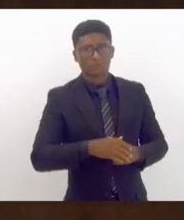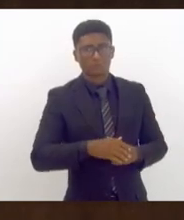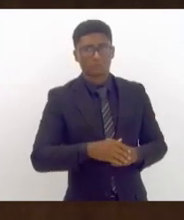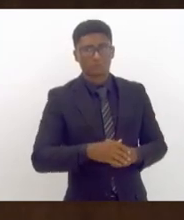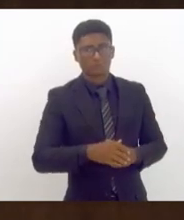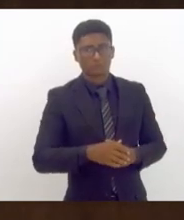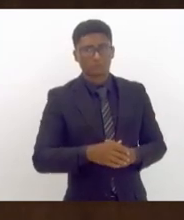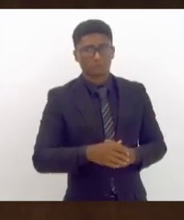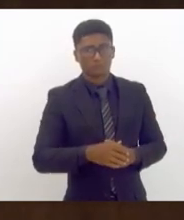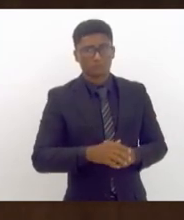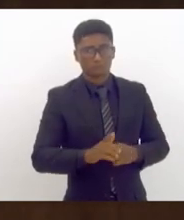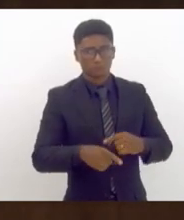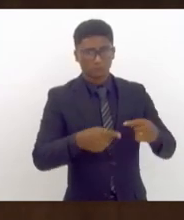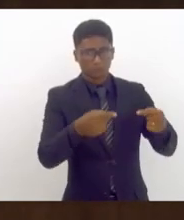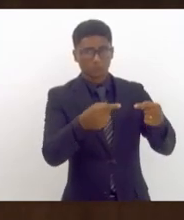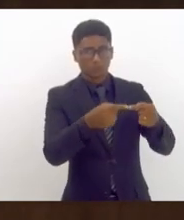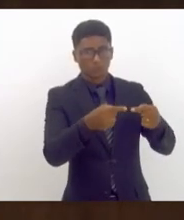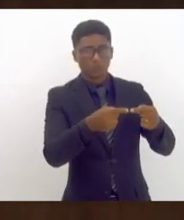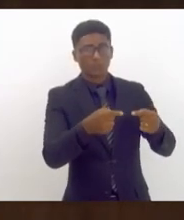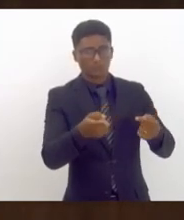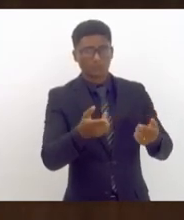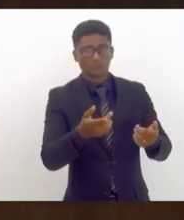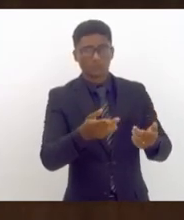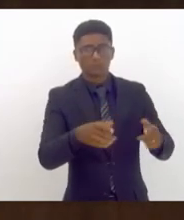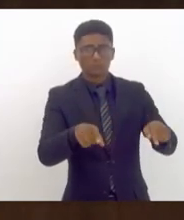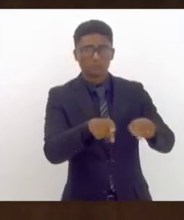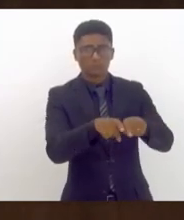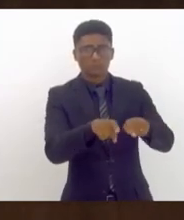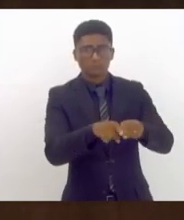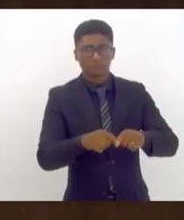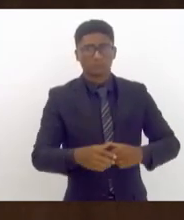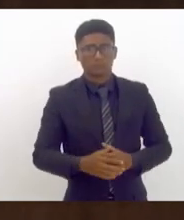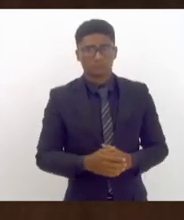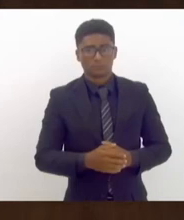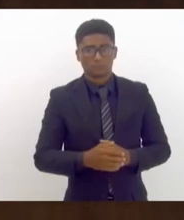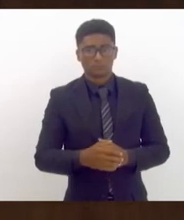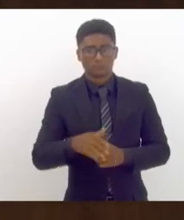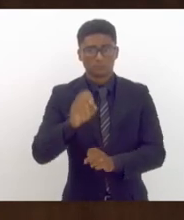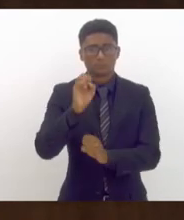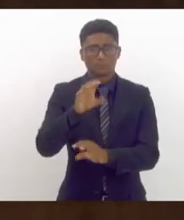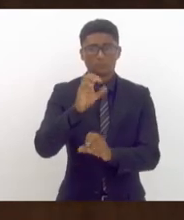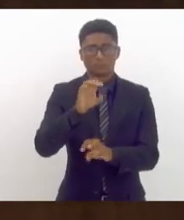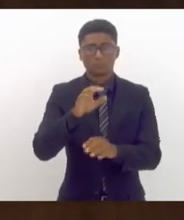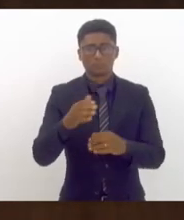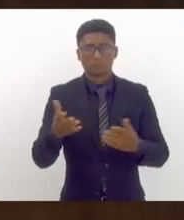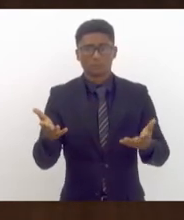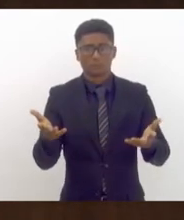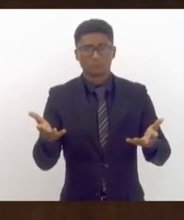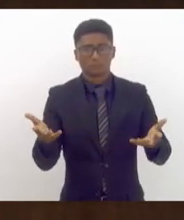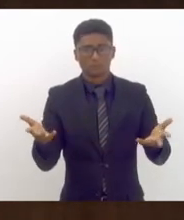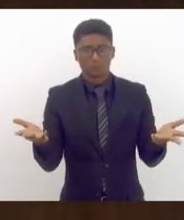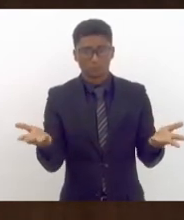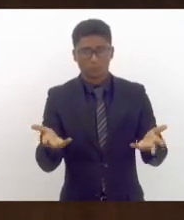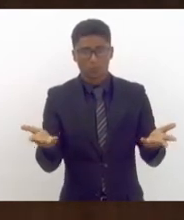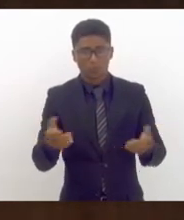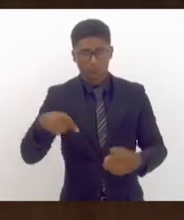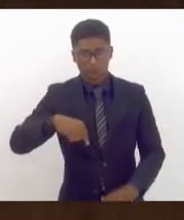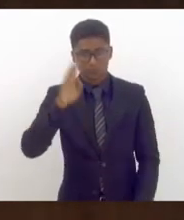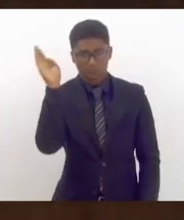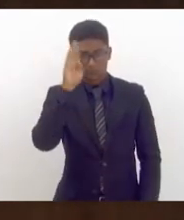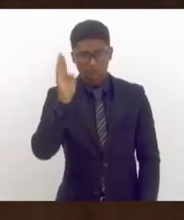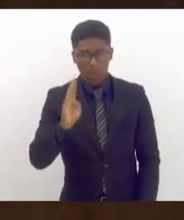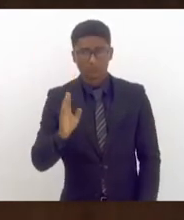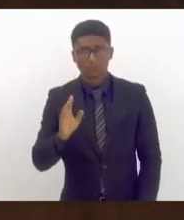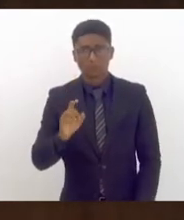repressão do racismo, mas também à formação educacional. Hoje, o nosso país